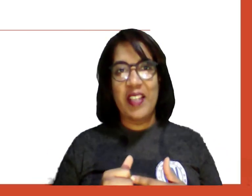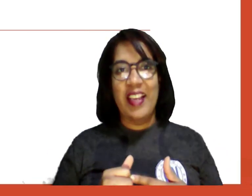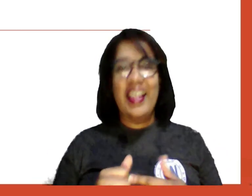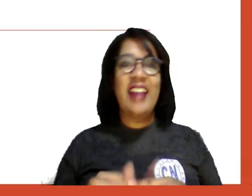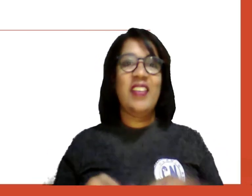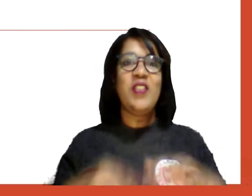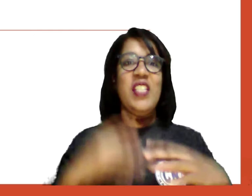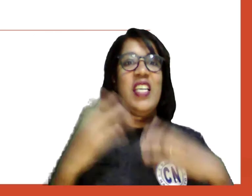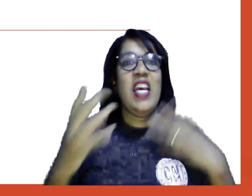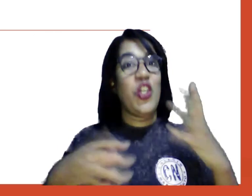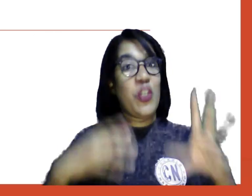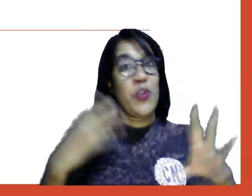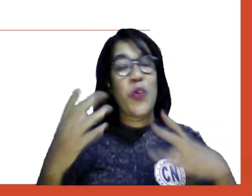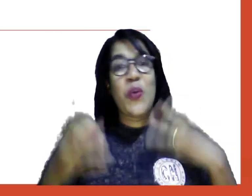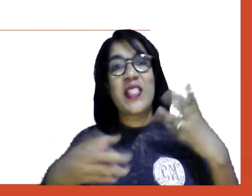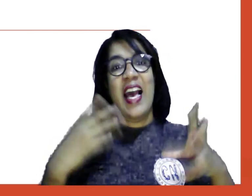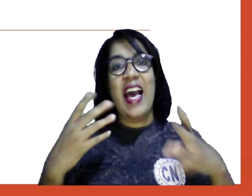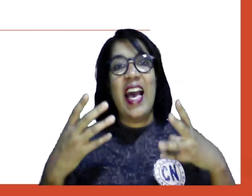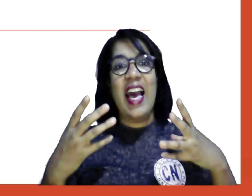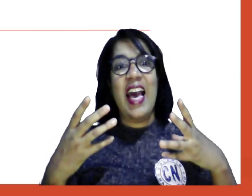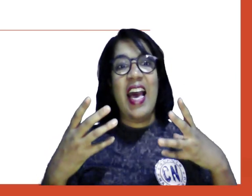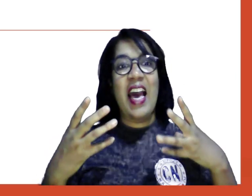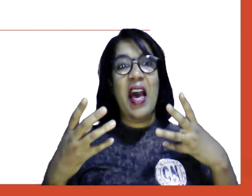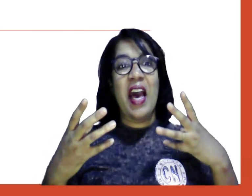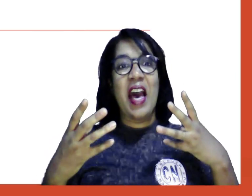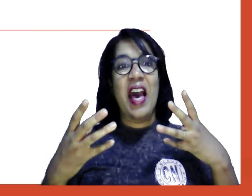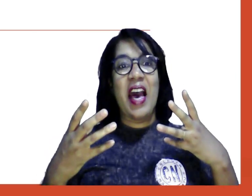pessoa. Né? Então, sim, nós temos que começar